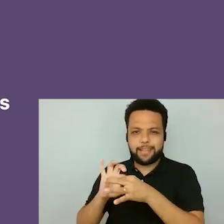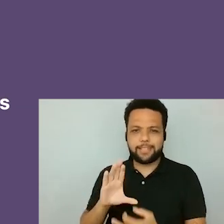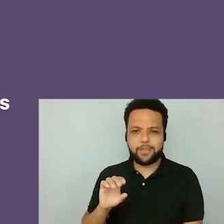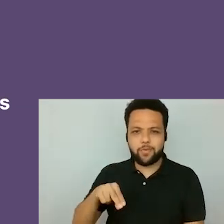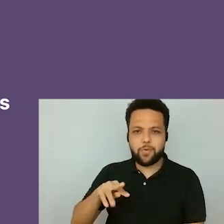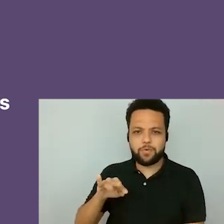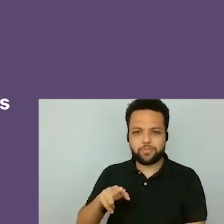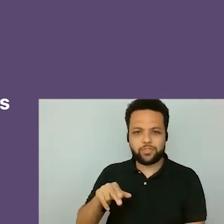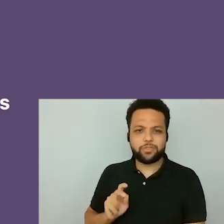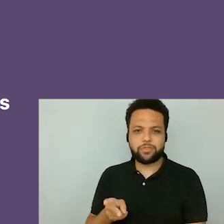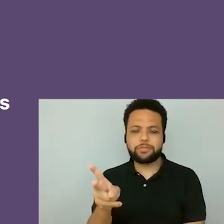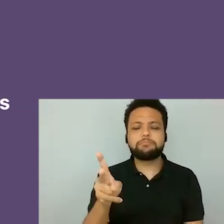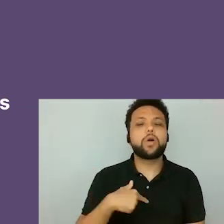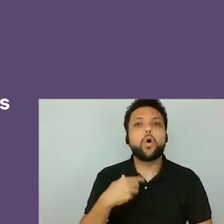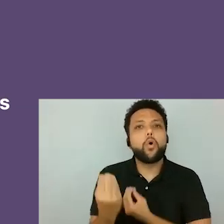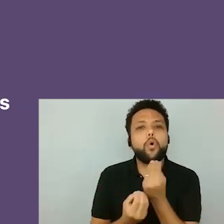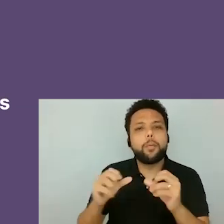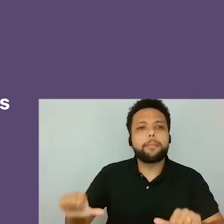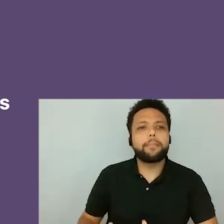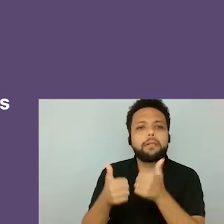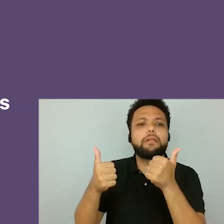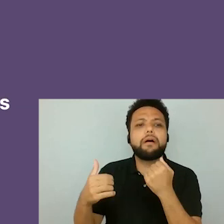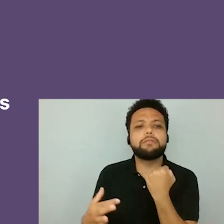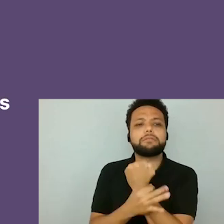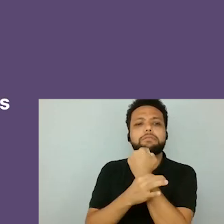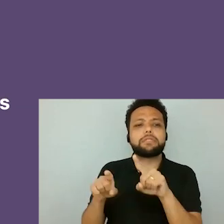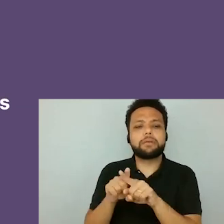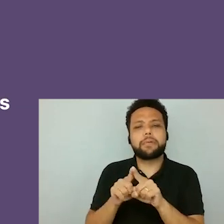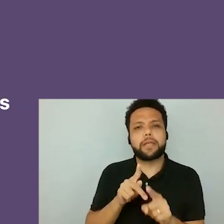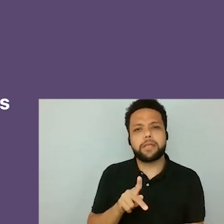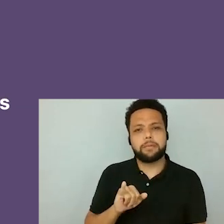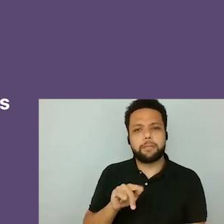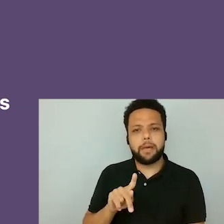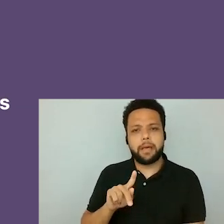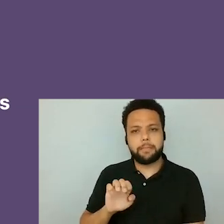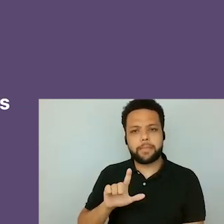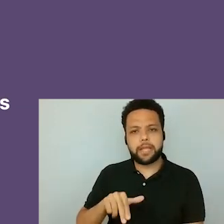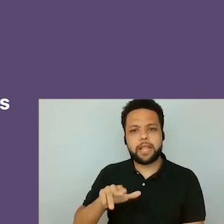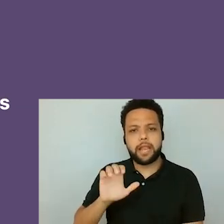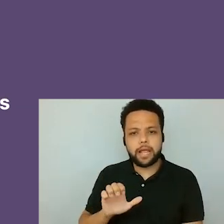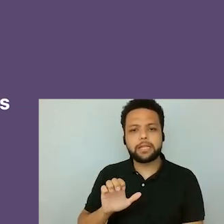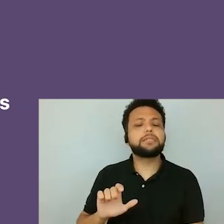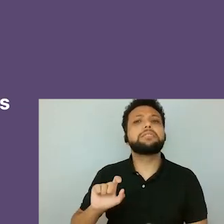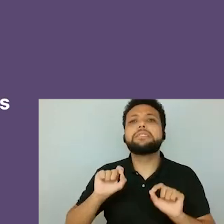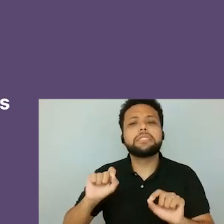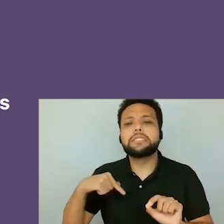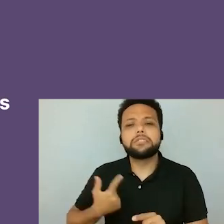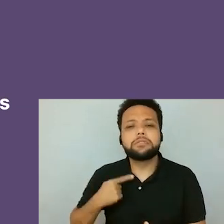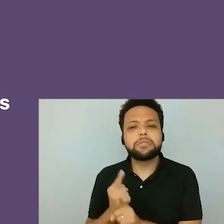e incorporar segurança também nas pipelines. Um dos itens que incorporamos foi a detecção automática de